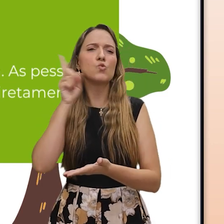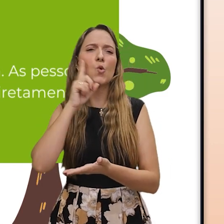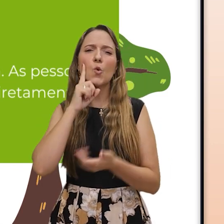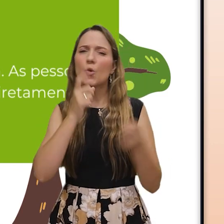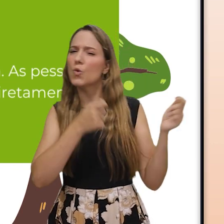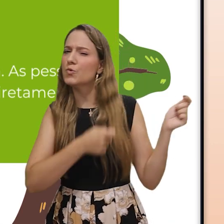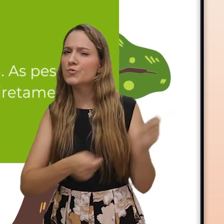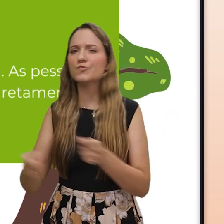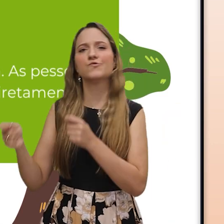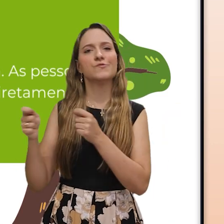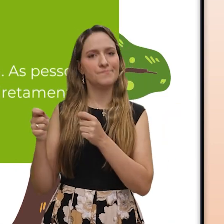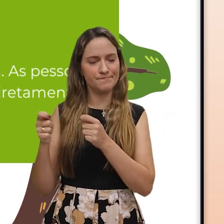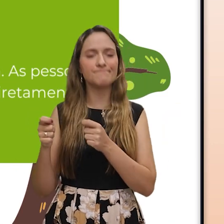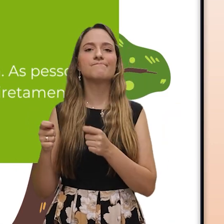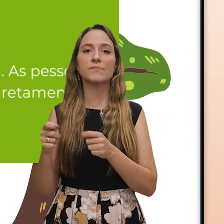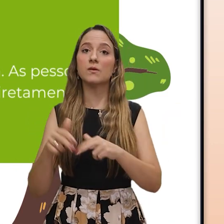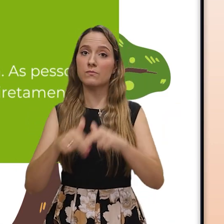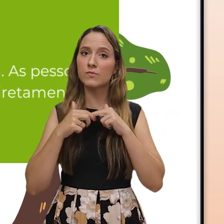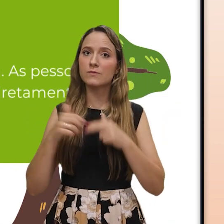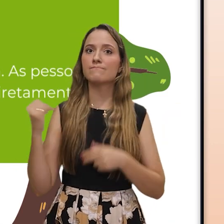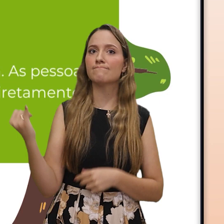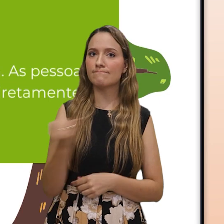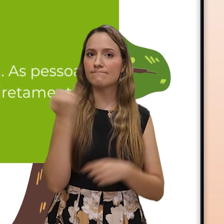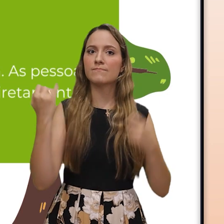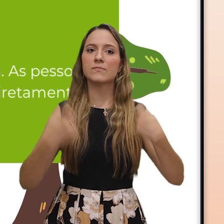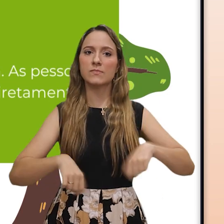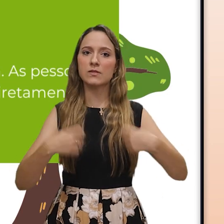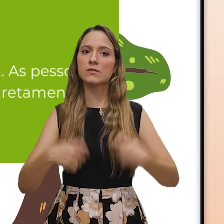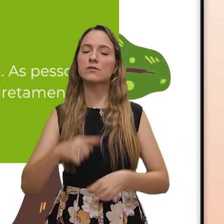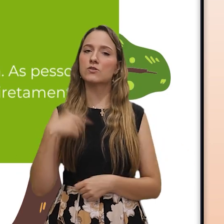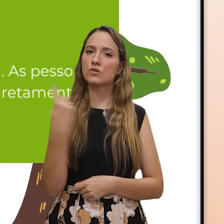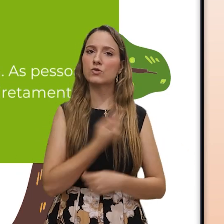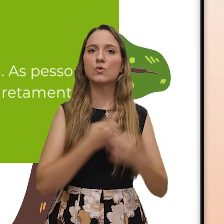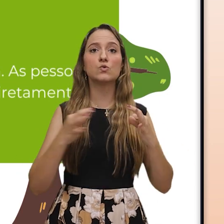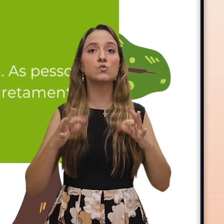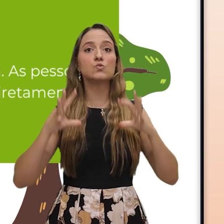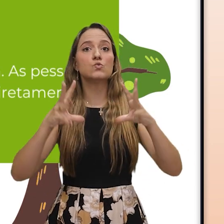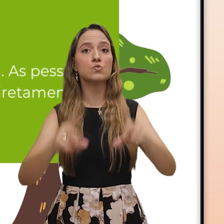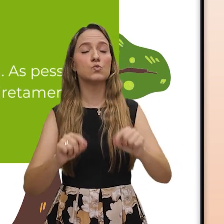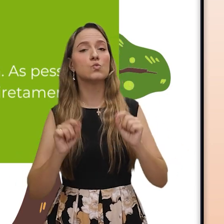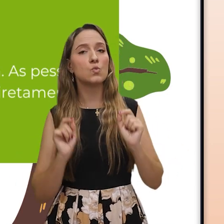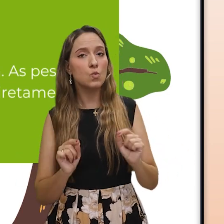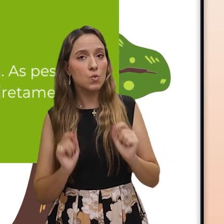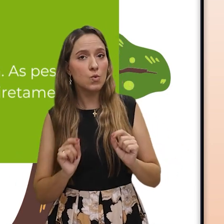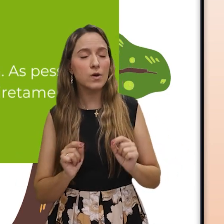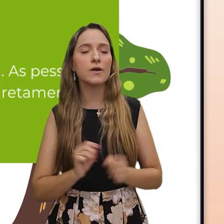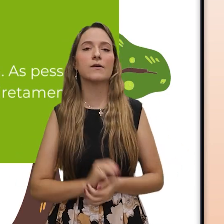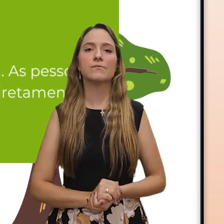direta ou indireta. Por isso é tão importante que todos nós